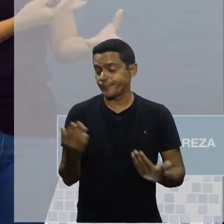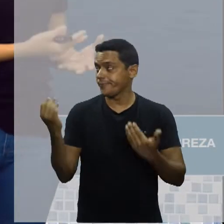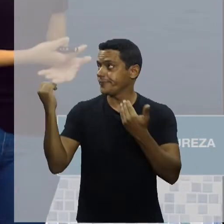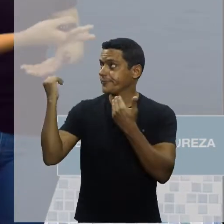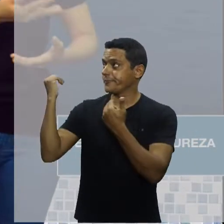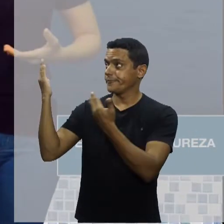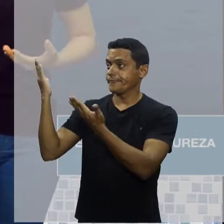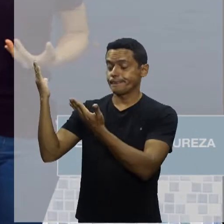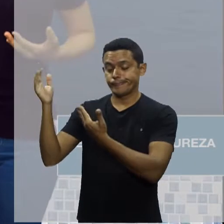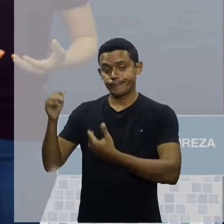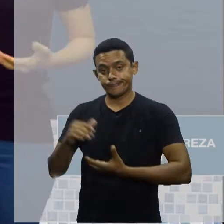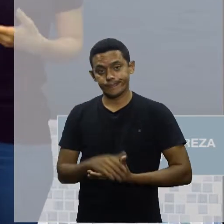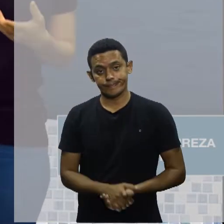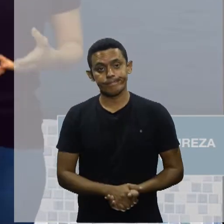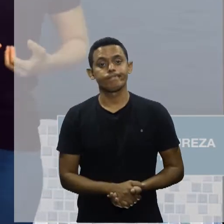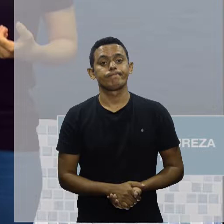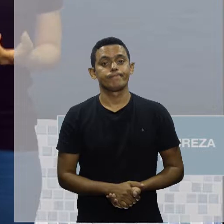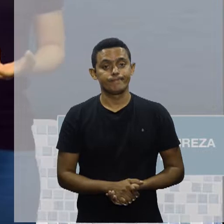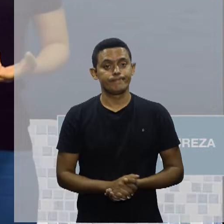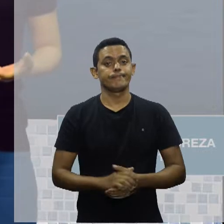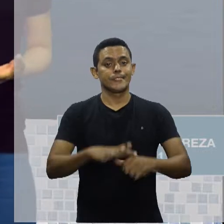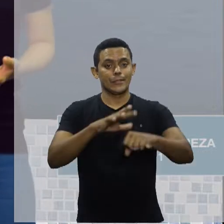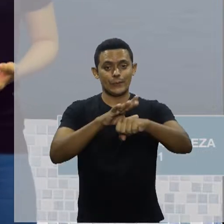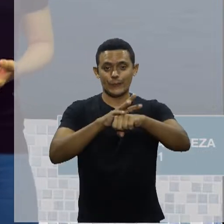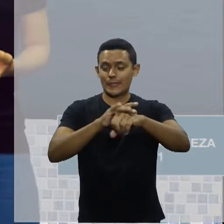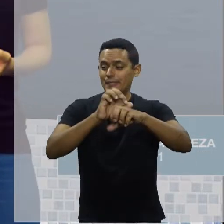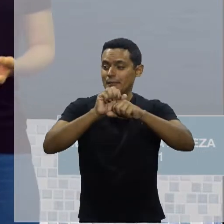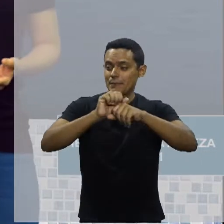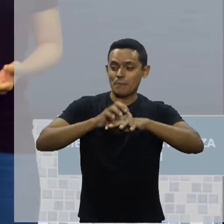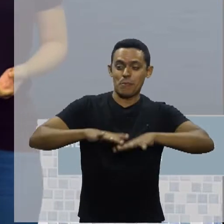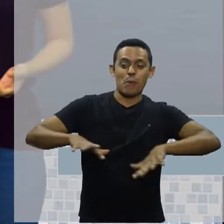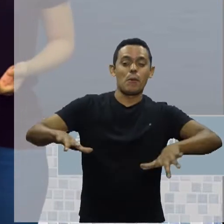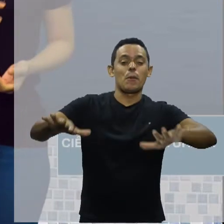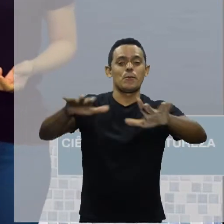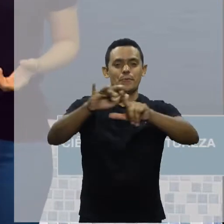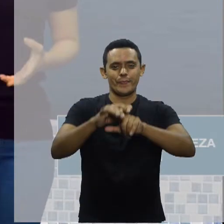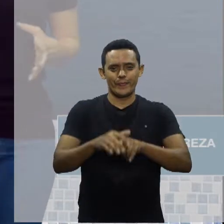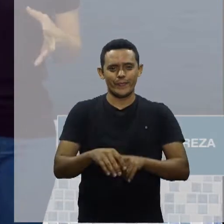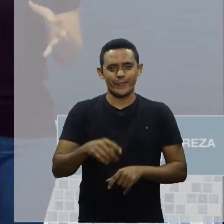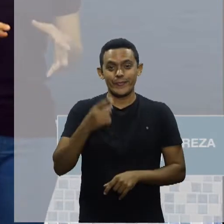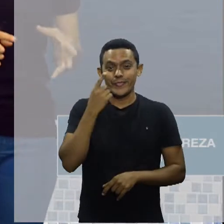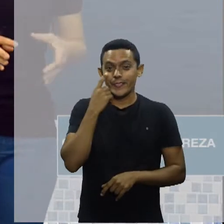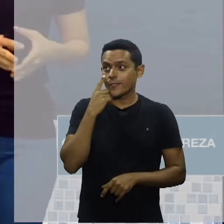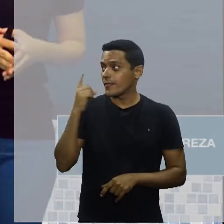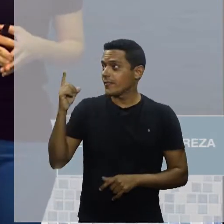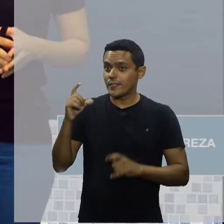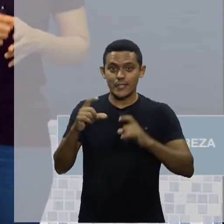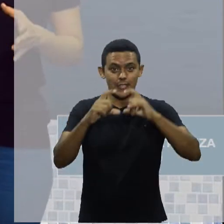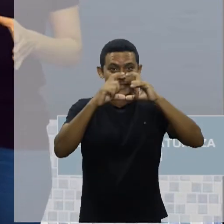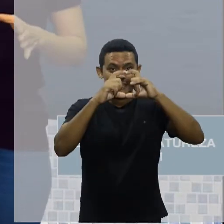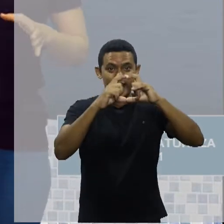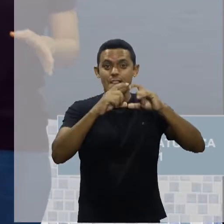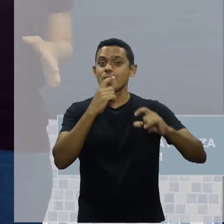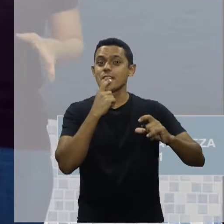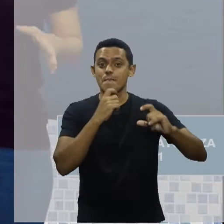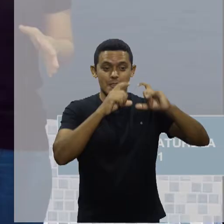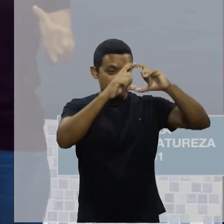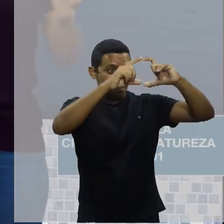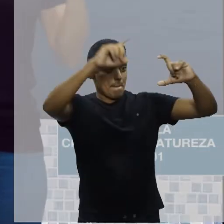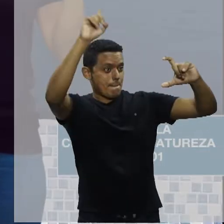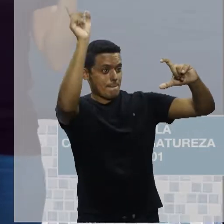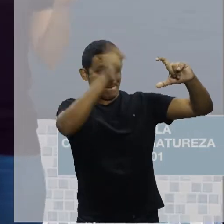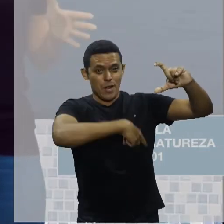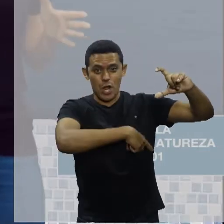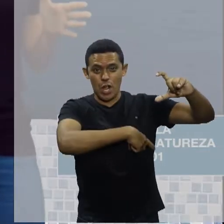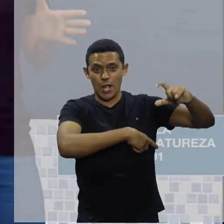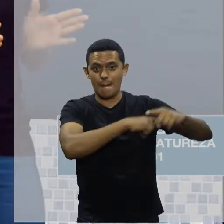aumenta a chance de disseminação do vírus. Nessa imagem, a gente tem um símbolo bem grande em vermelho escrito assim, proibido,